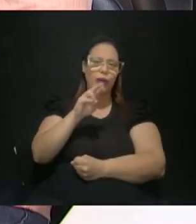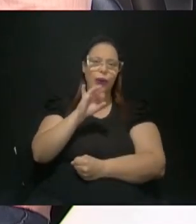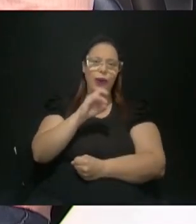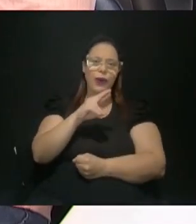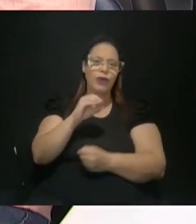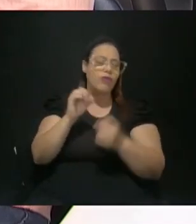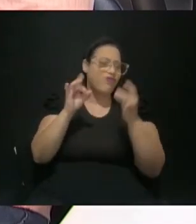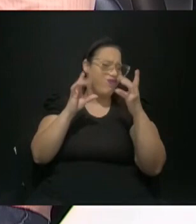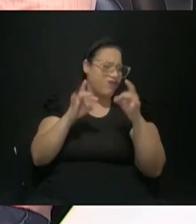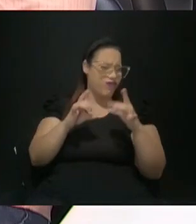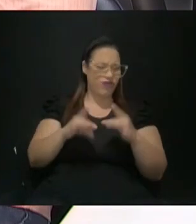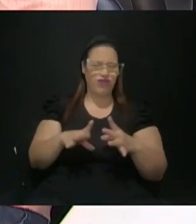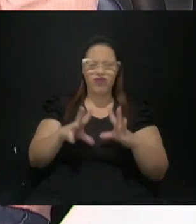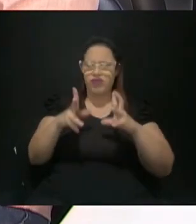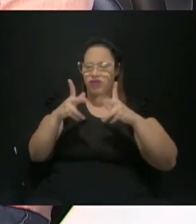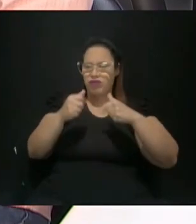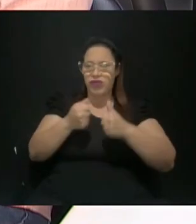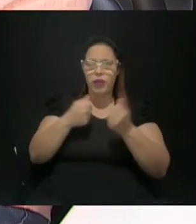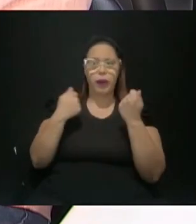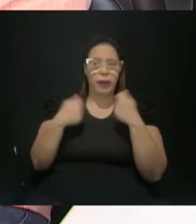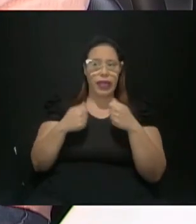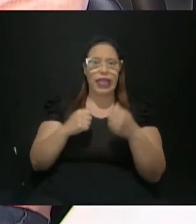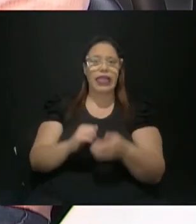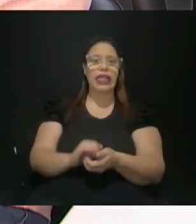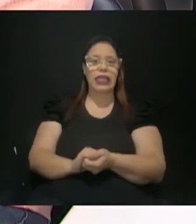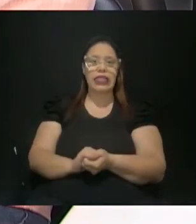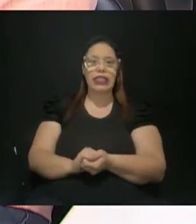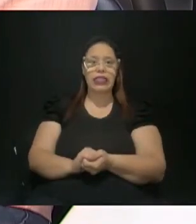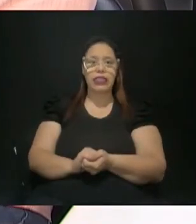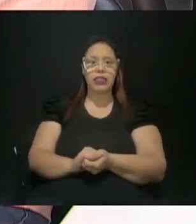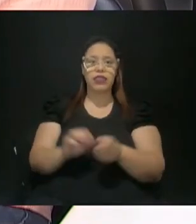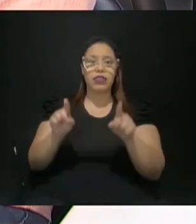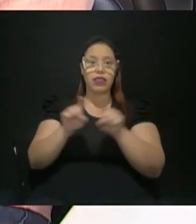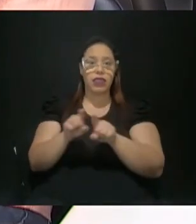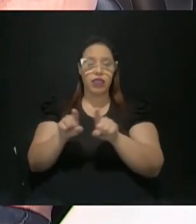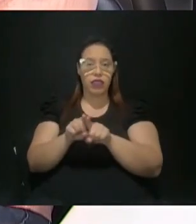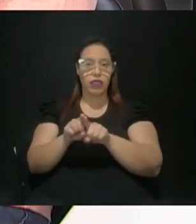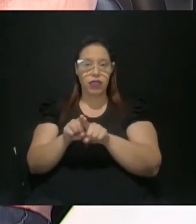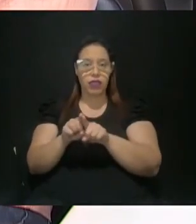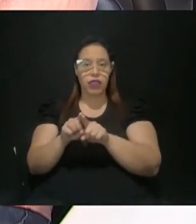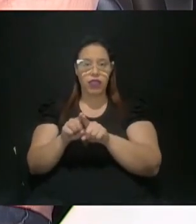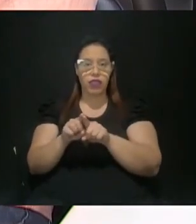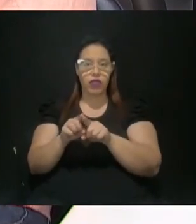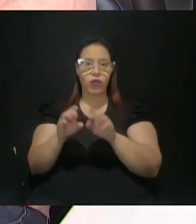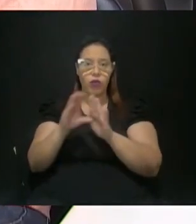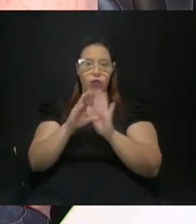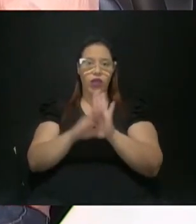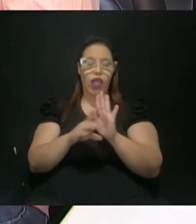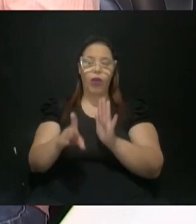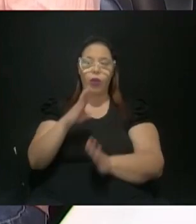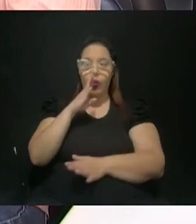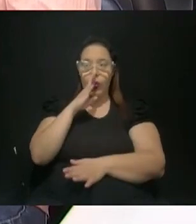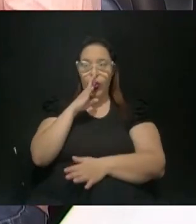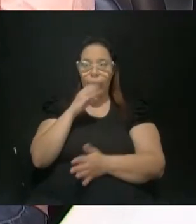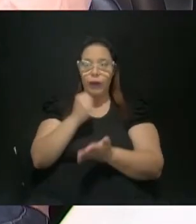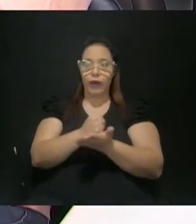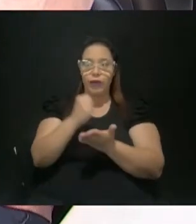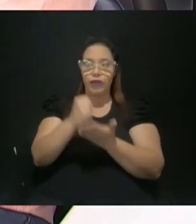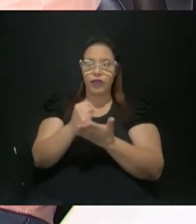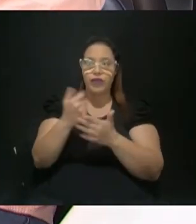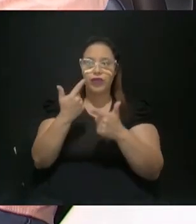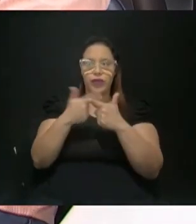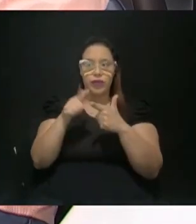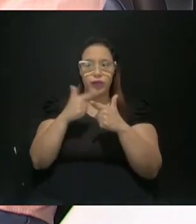mas todos eles precisam. E também vocês têm um contrato de sigilo, porque às vezes acontece algum problema no sistema,